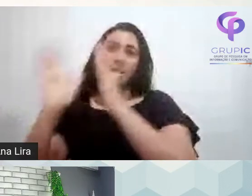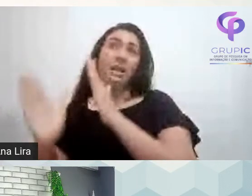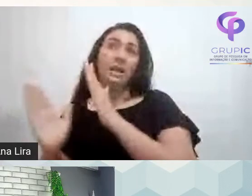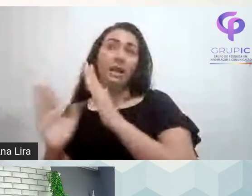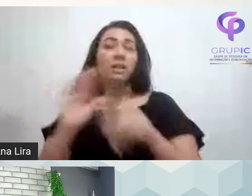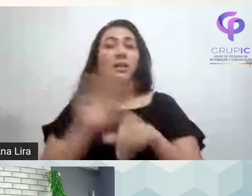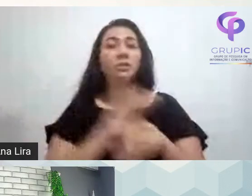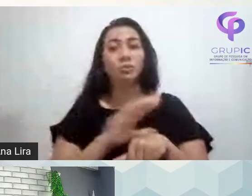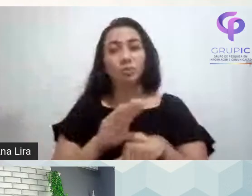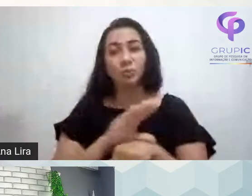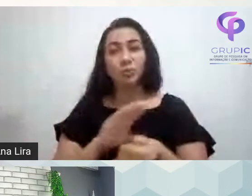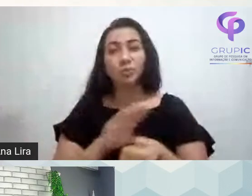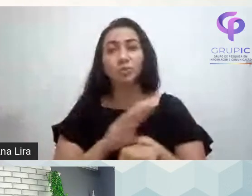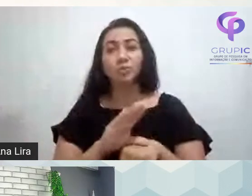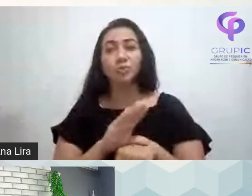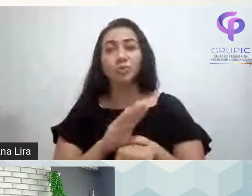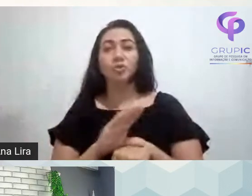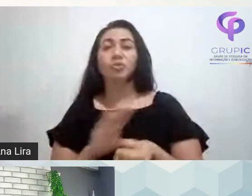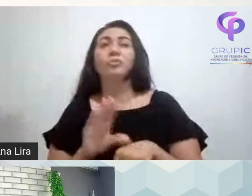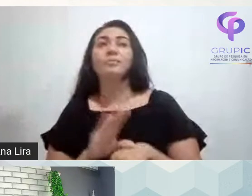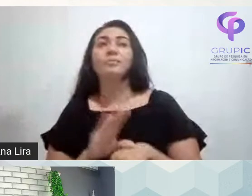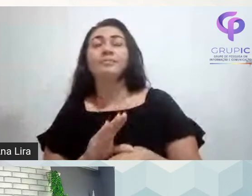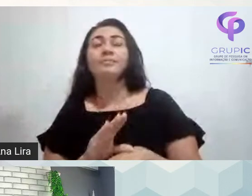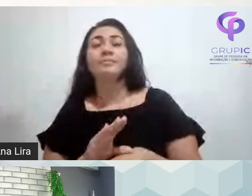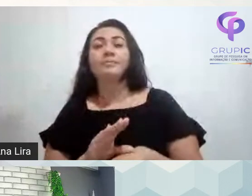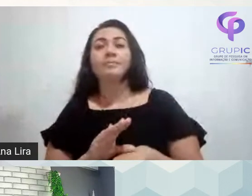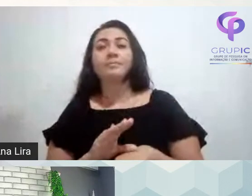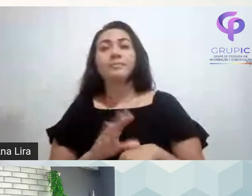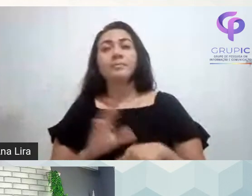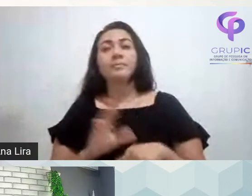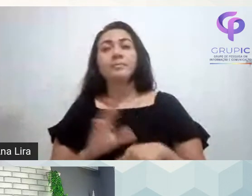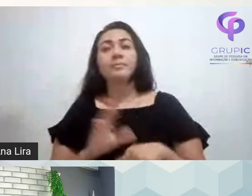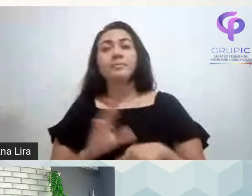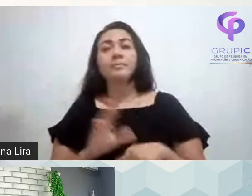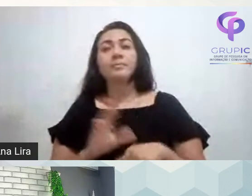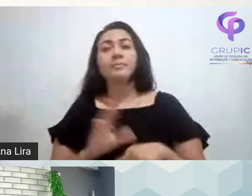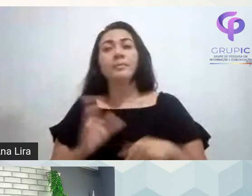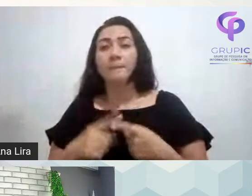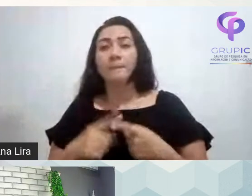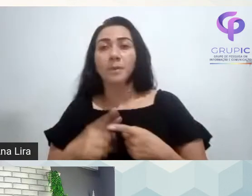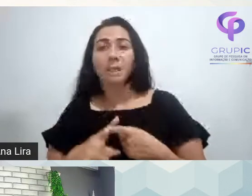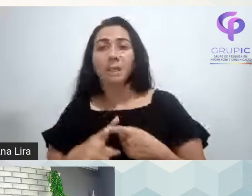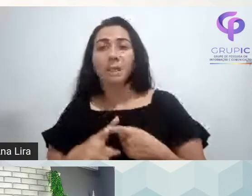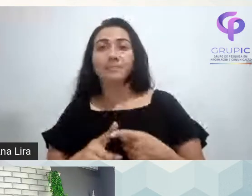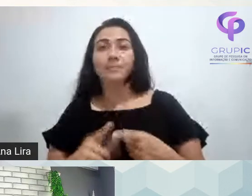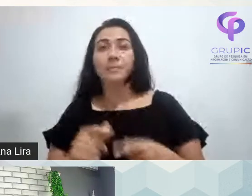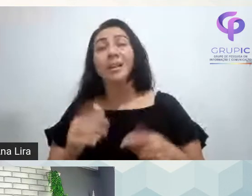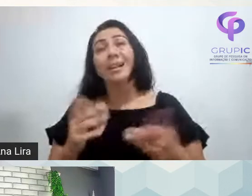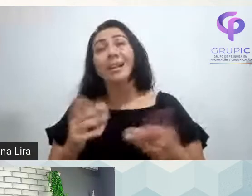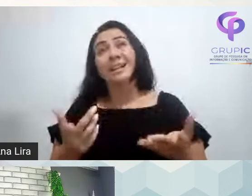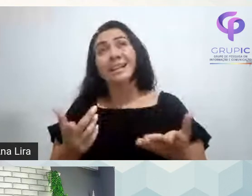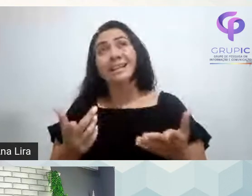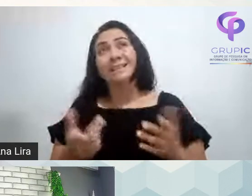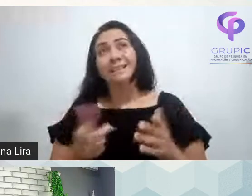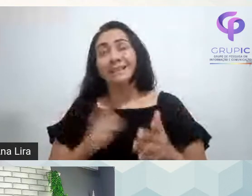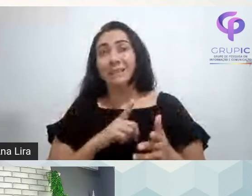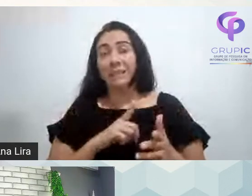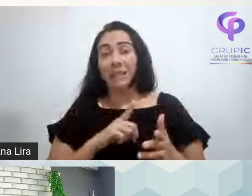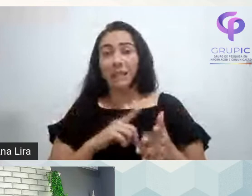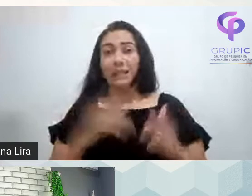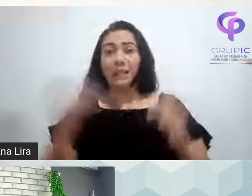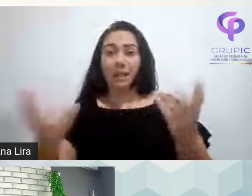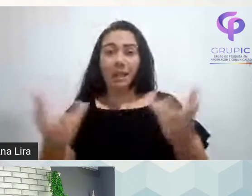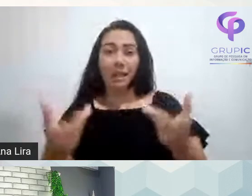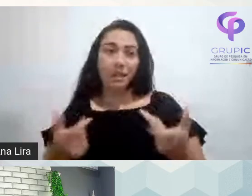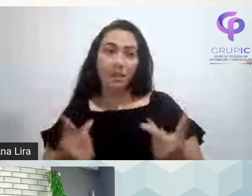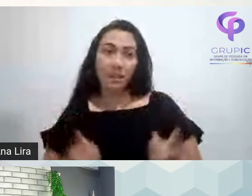arquivo público fica ou dentro da prefeitura, né? Lembrando que esses projetos que a gente elabora junto com